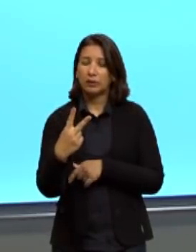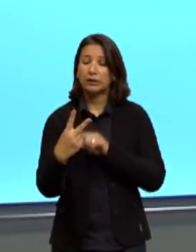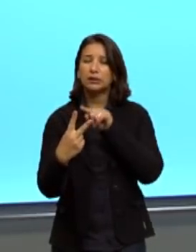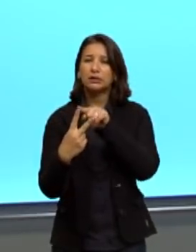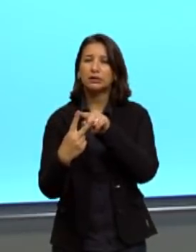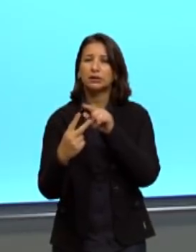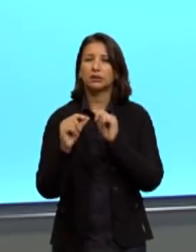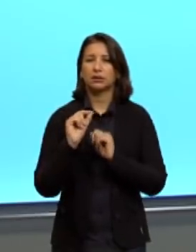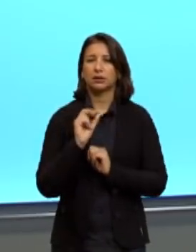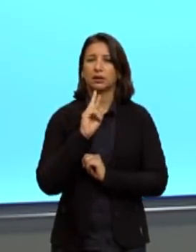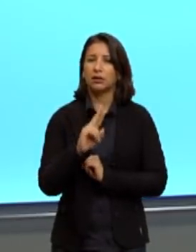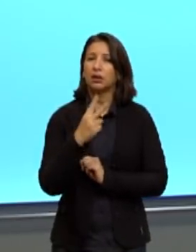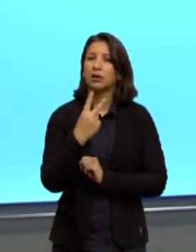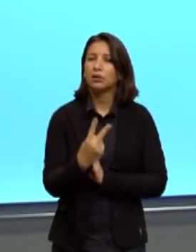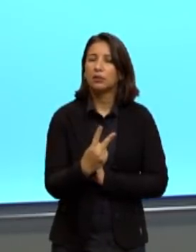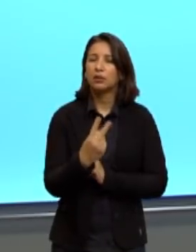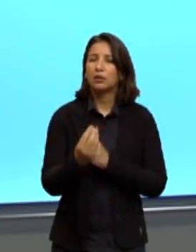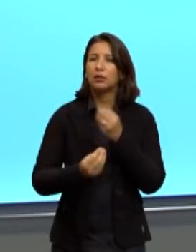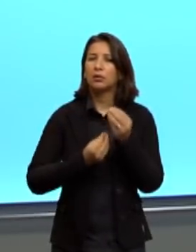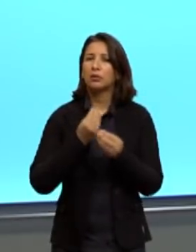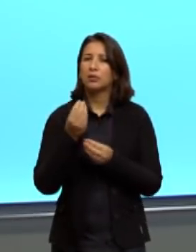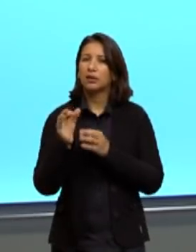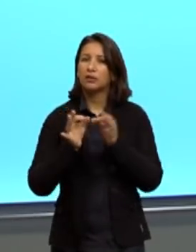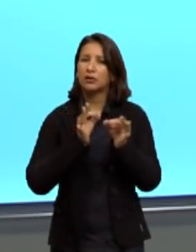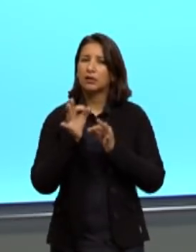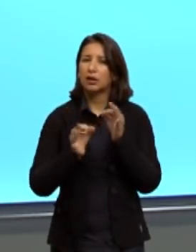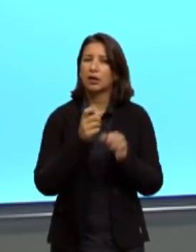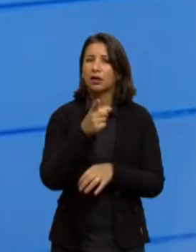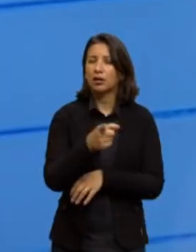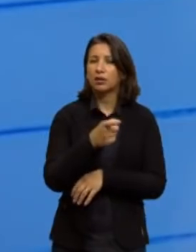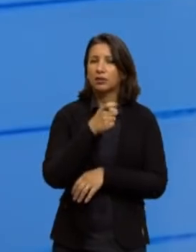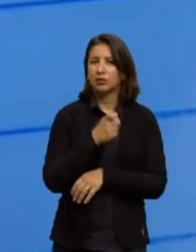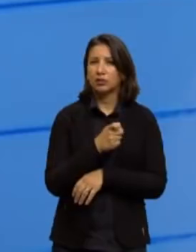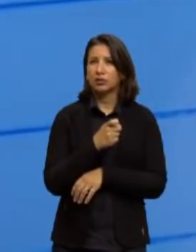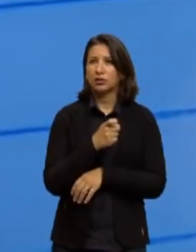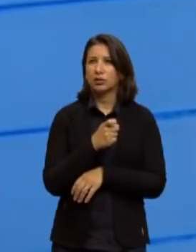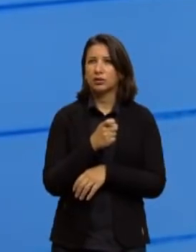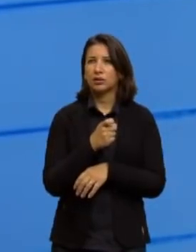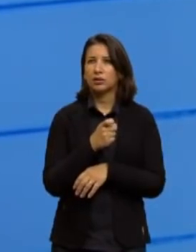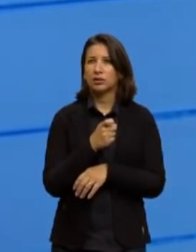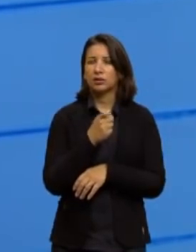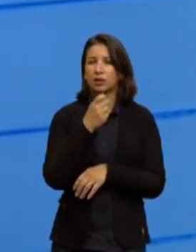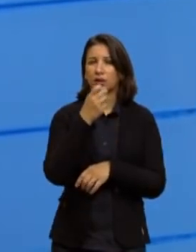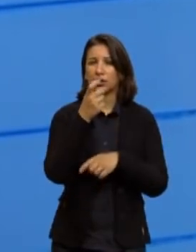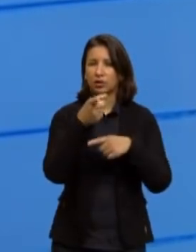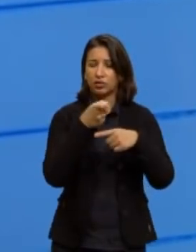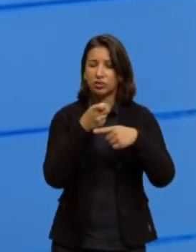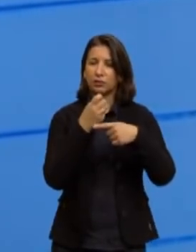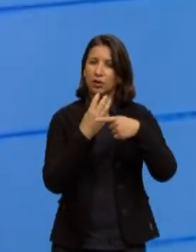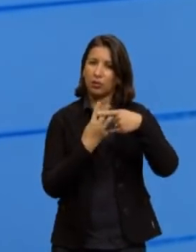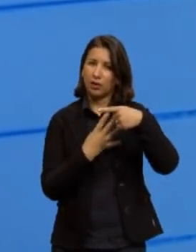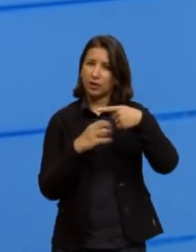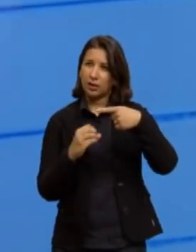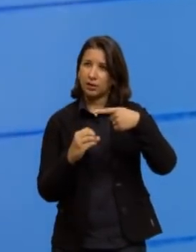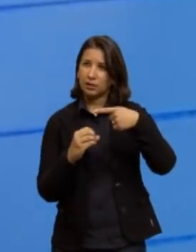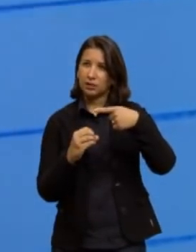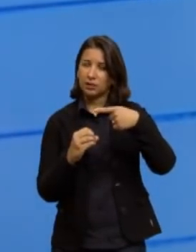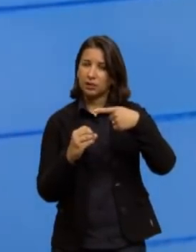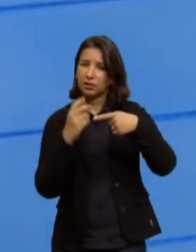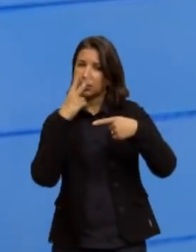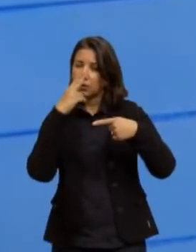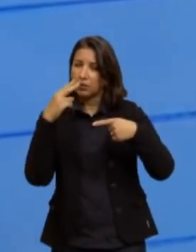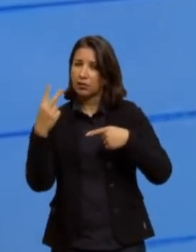dois o que que nós vamos montar nós vamos dizer que o x está para 40 numa proporção de 2